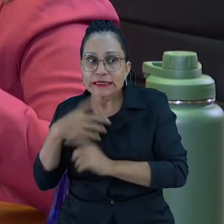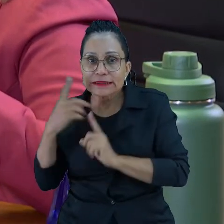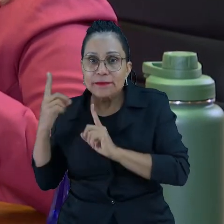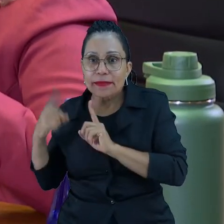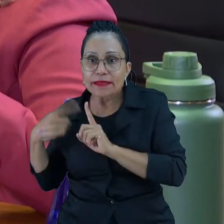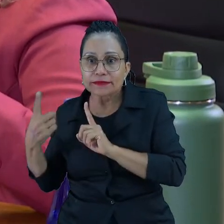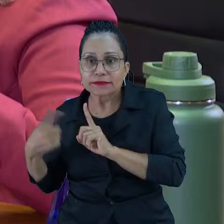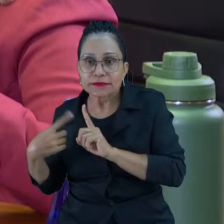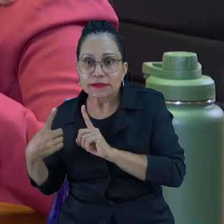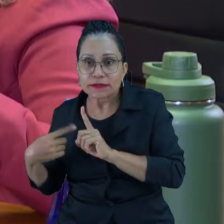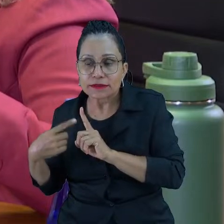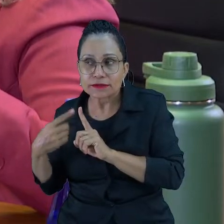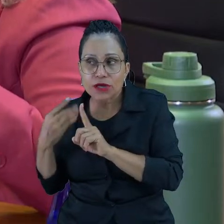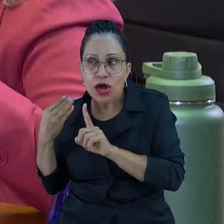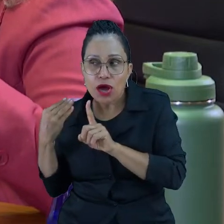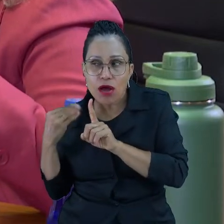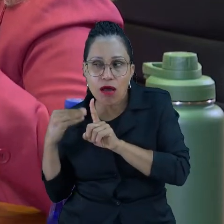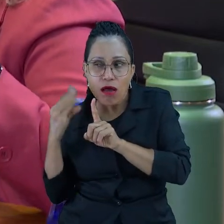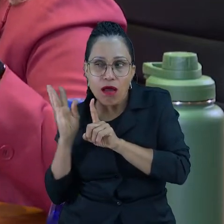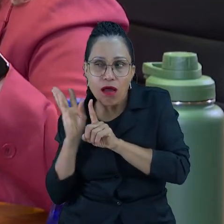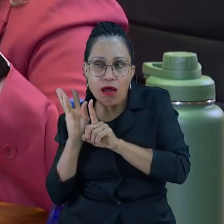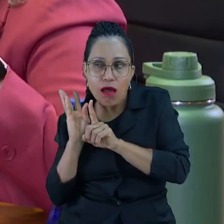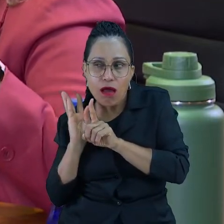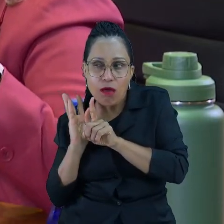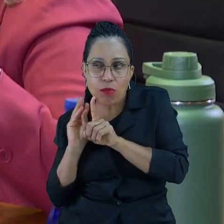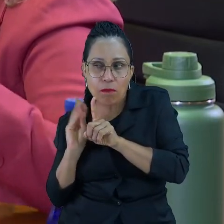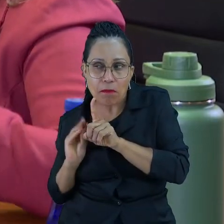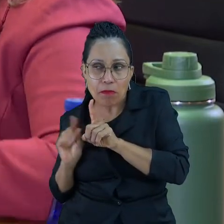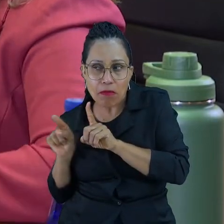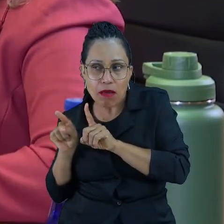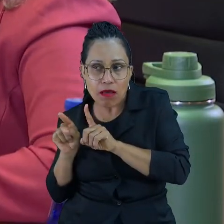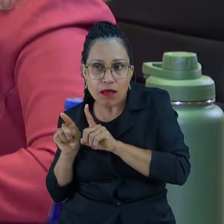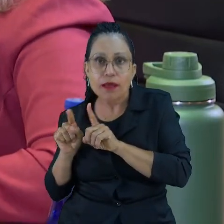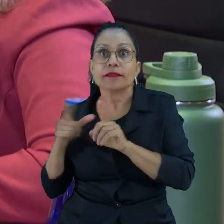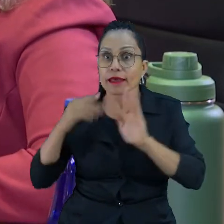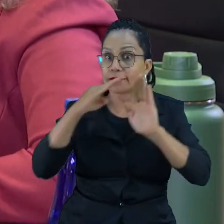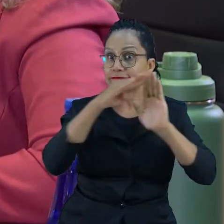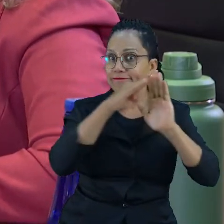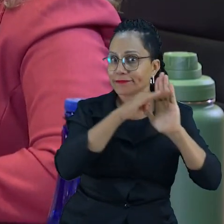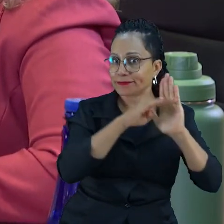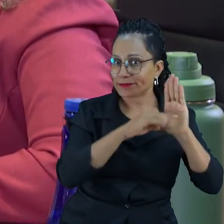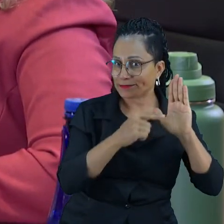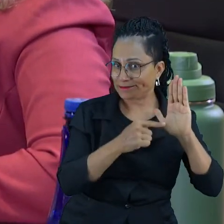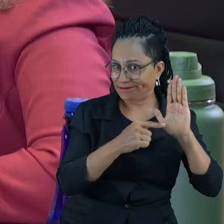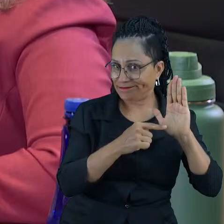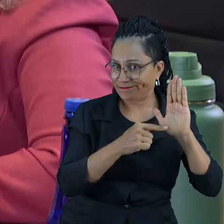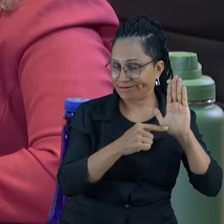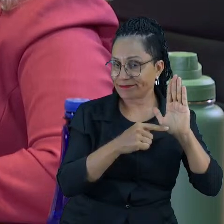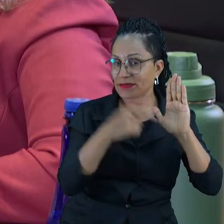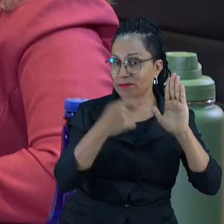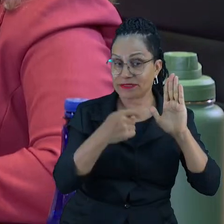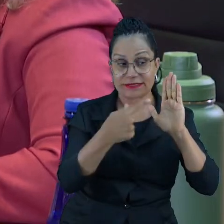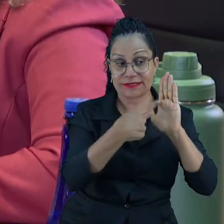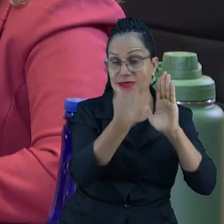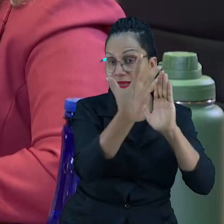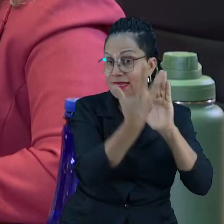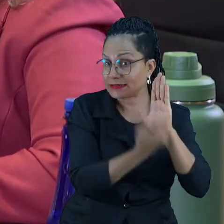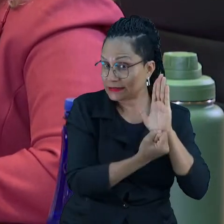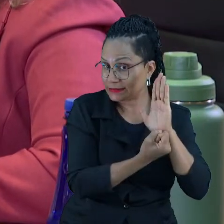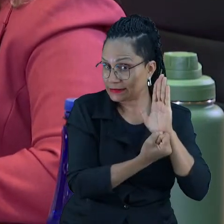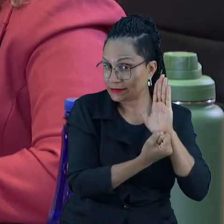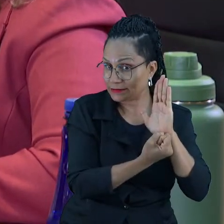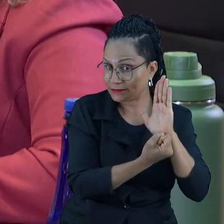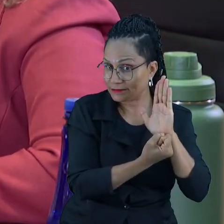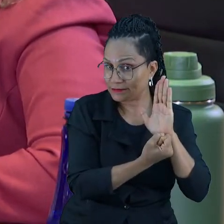ameaçada, importunada, então existe um protocolo, existem medidas que precisam ser adotadas, né?